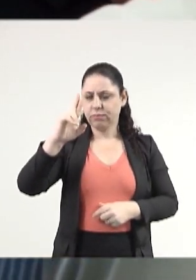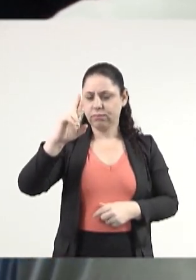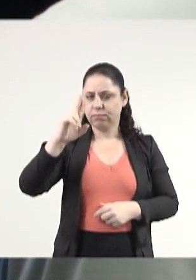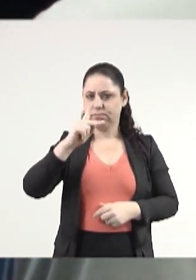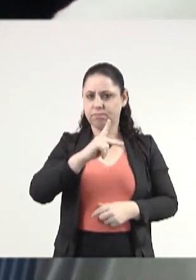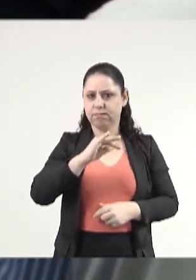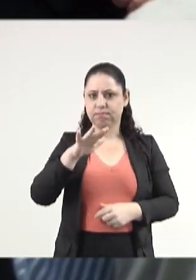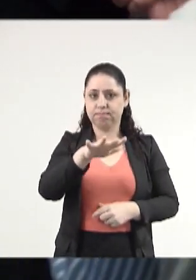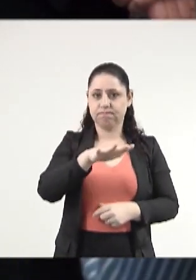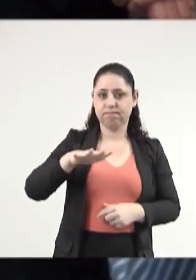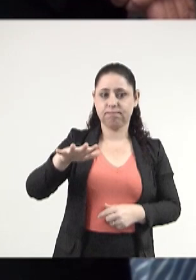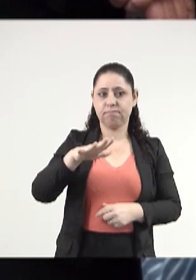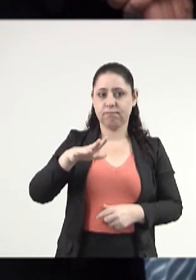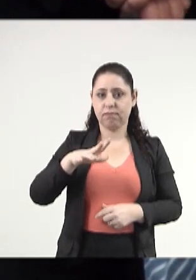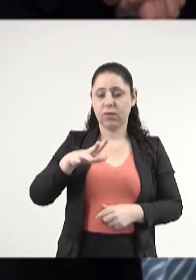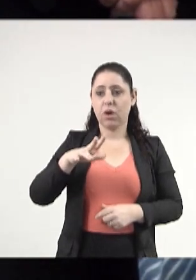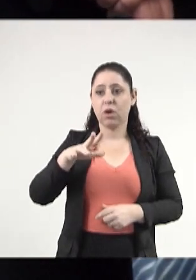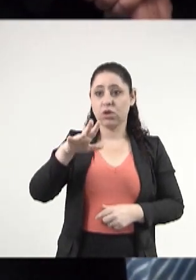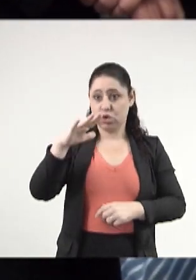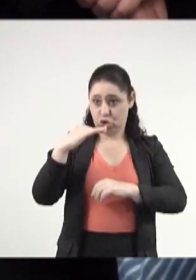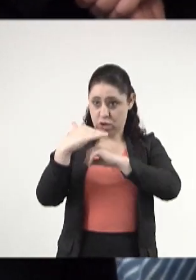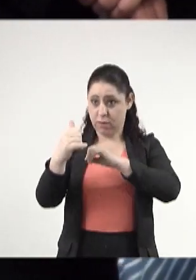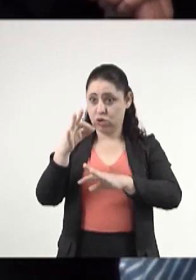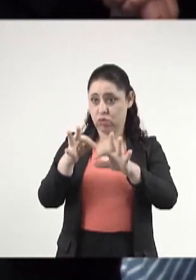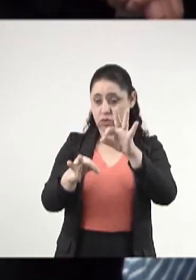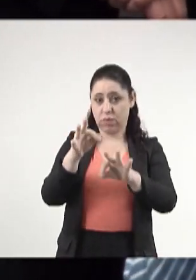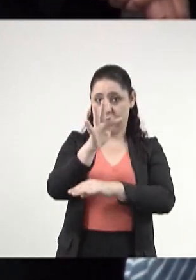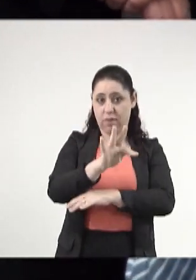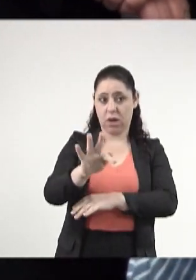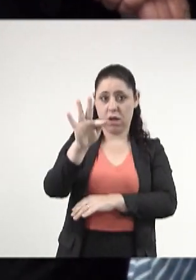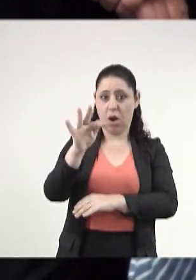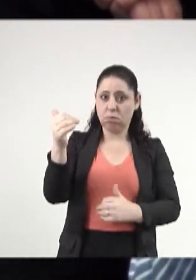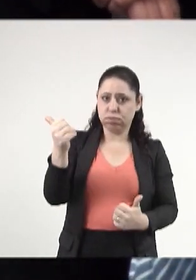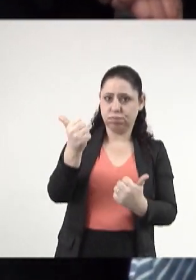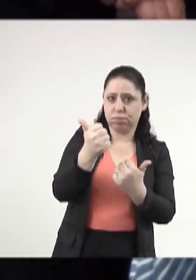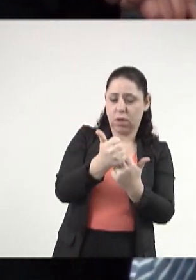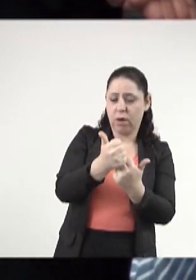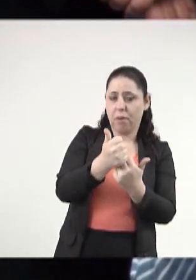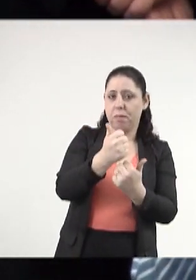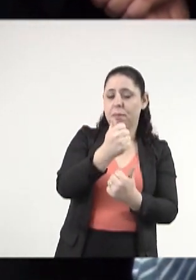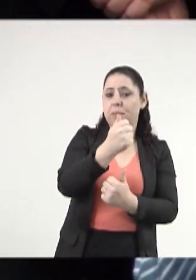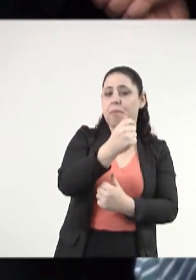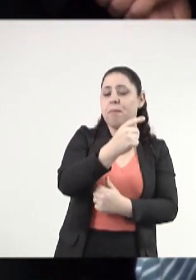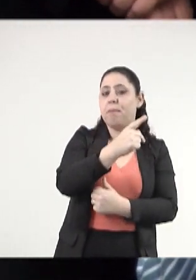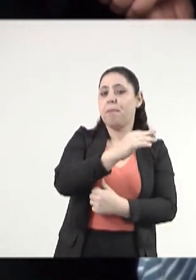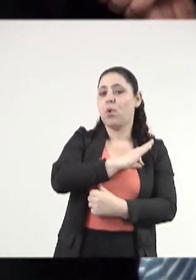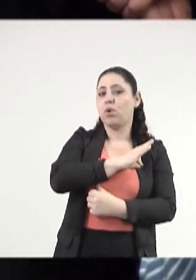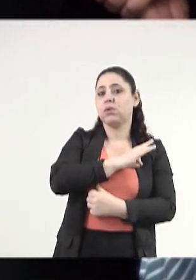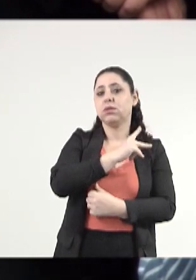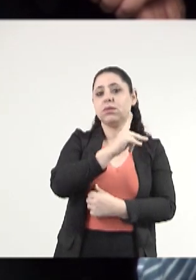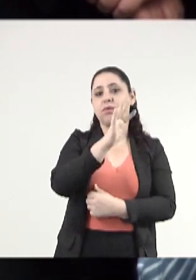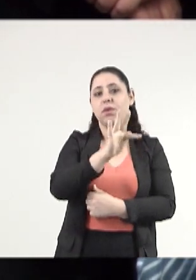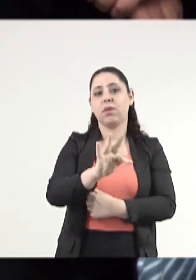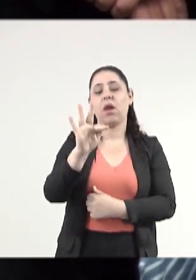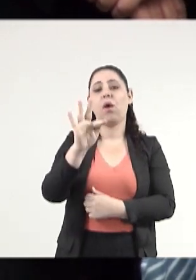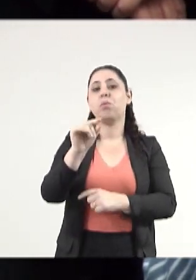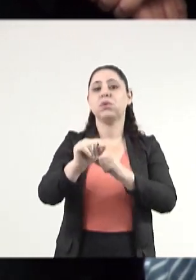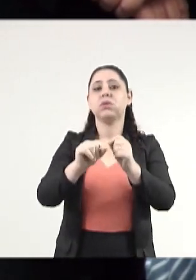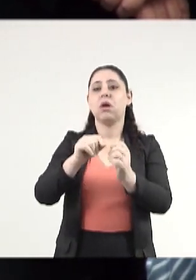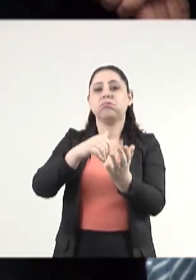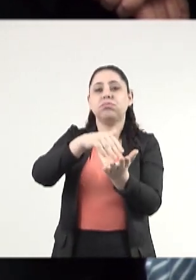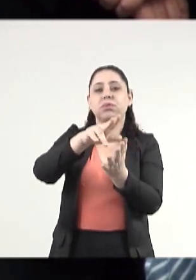Militar e fomos requisitados pela Justiça Federal para dar um apoio à Polícia Federal para fazer a reintegração de posse